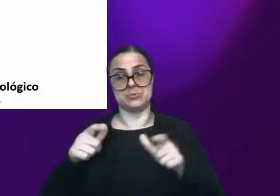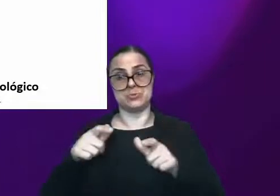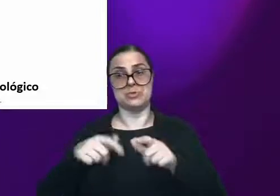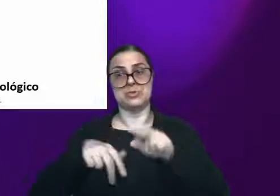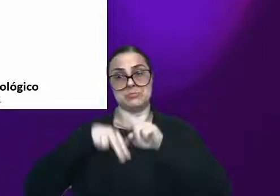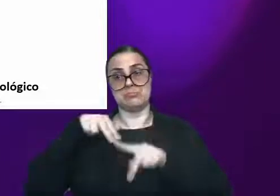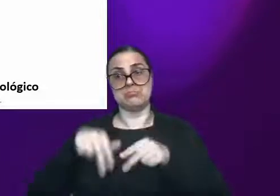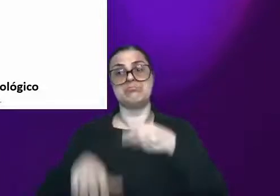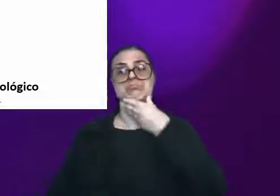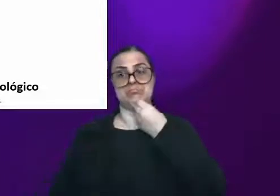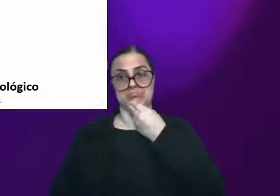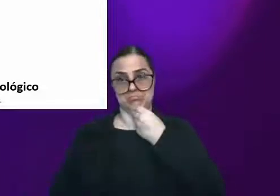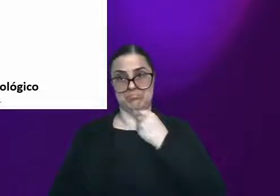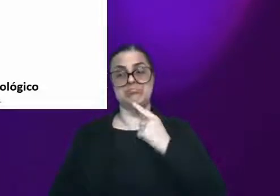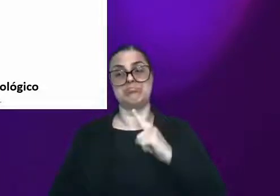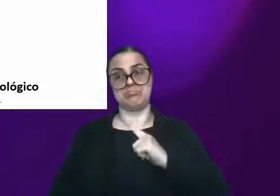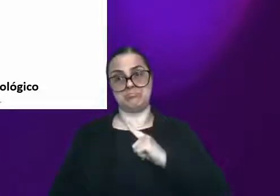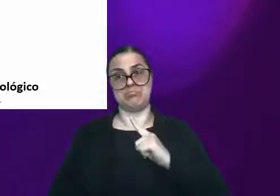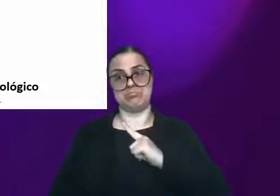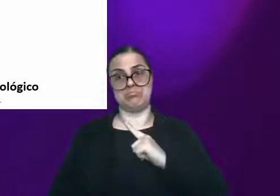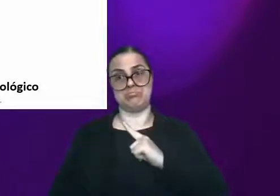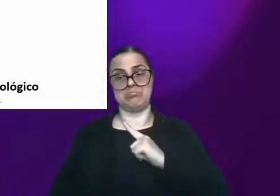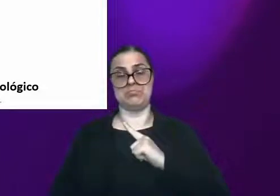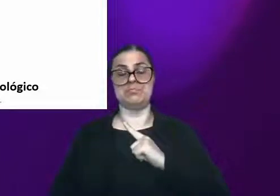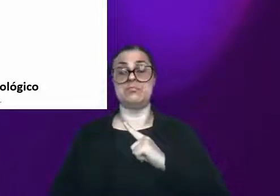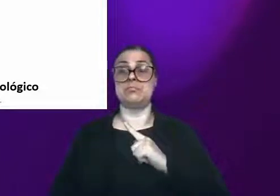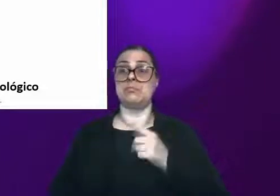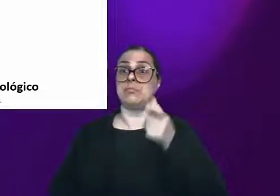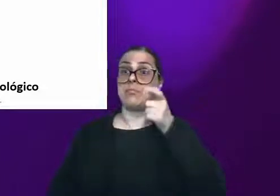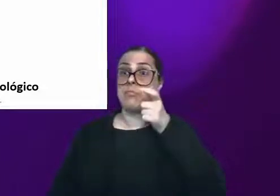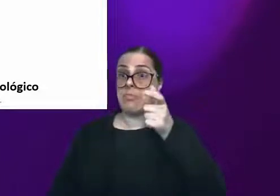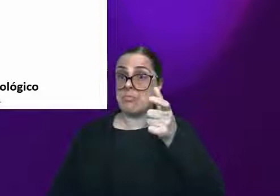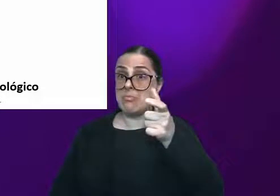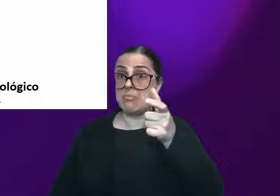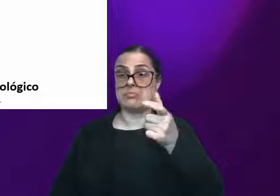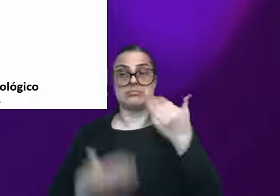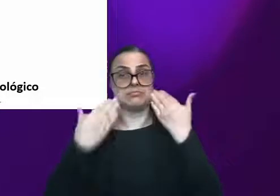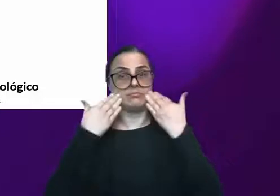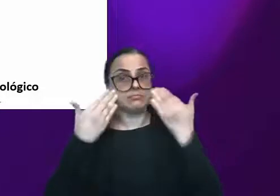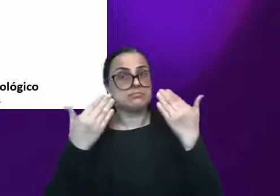condição. Interessante também mostrar que teve